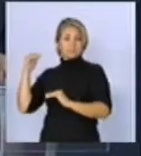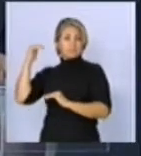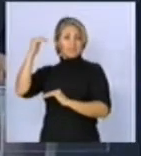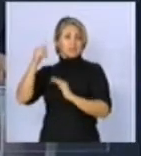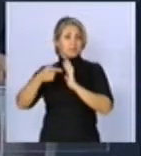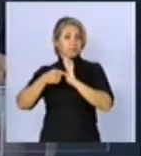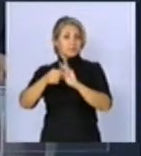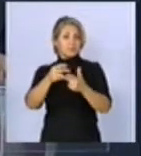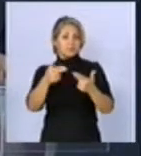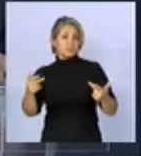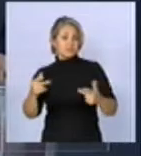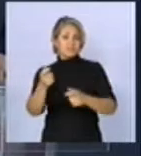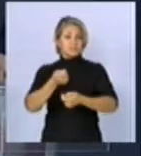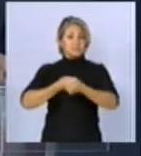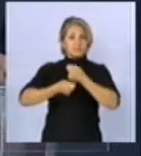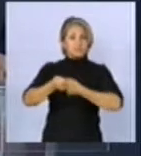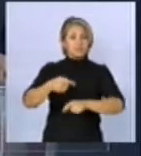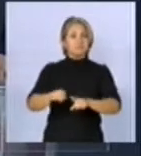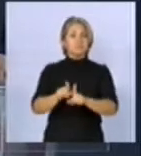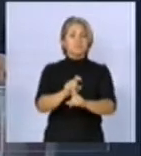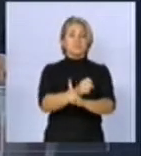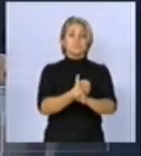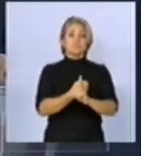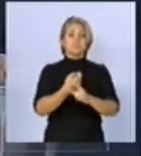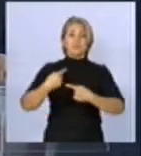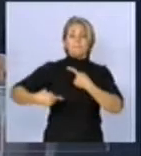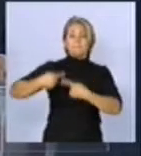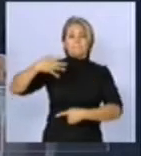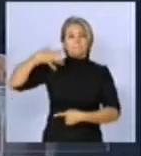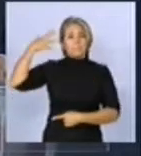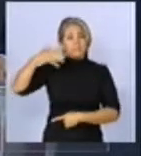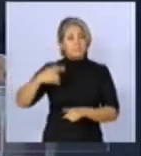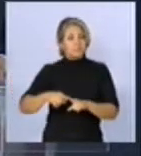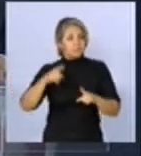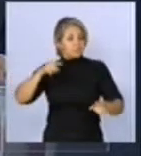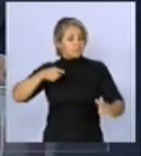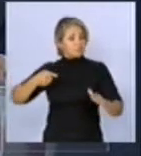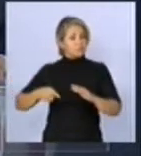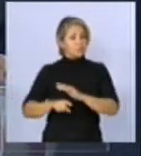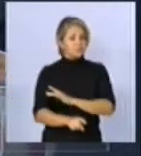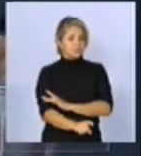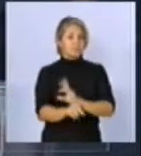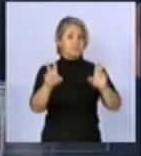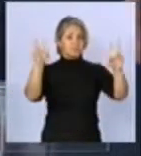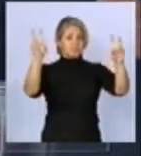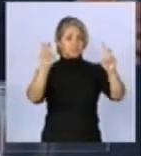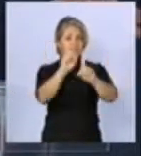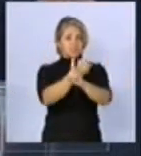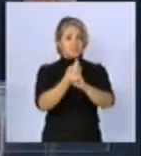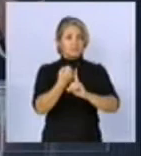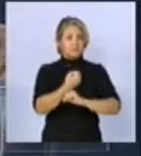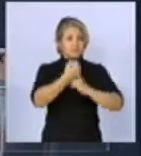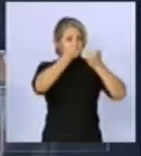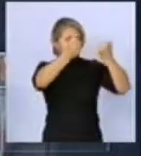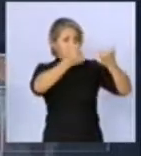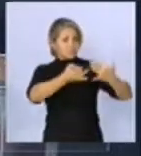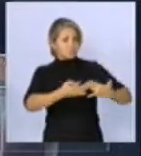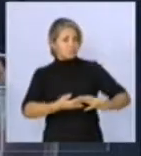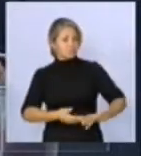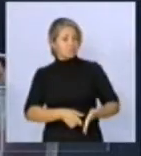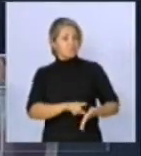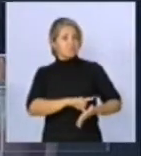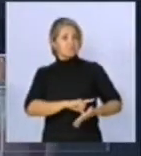somente questões econômicas e questões políticas mas com a profundidade das questões sociais que aqui foram tão bem